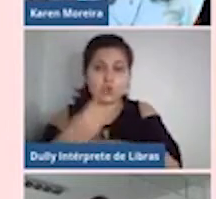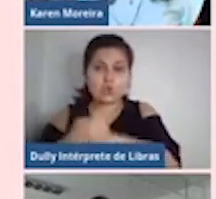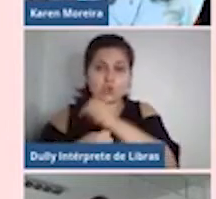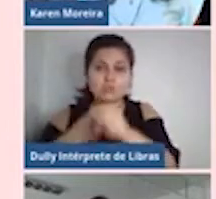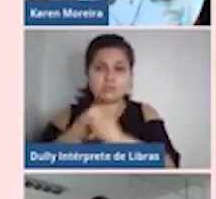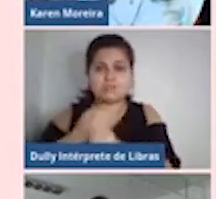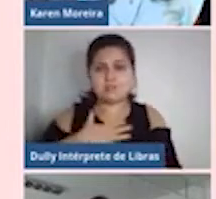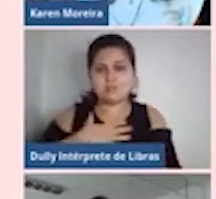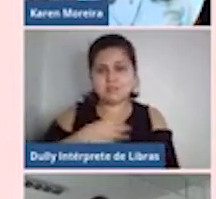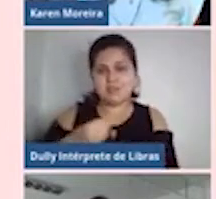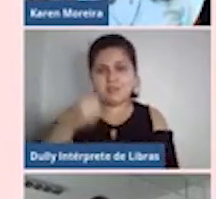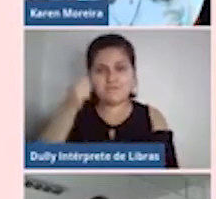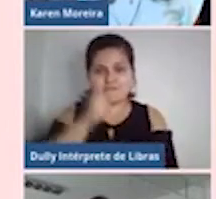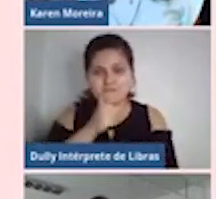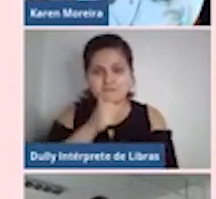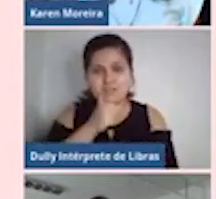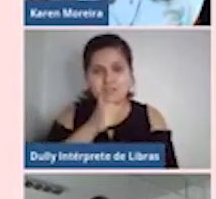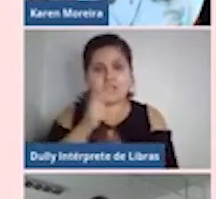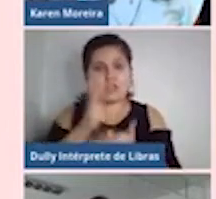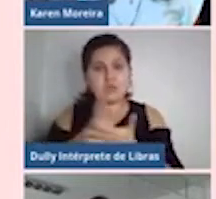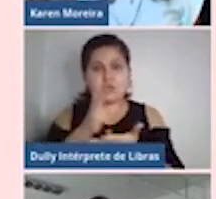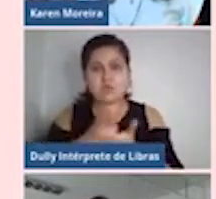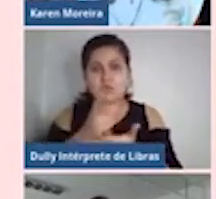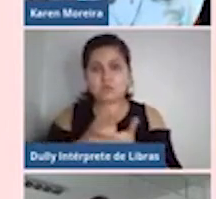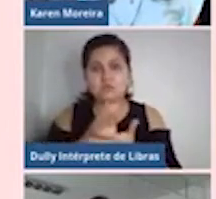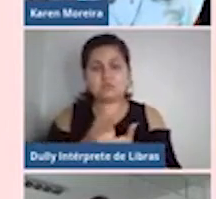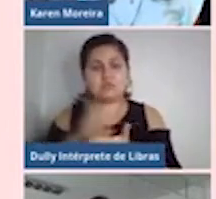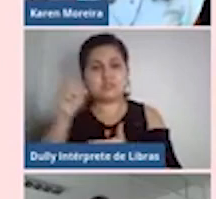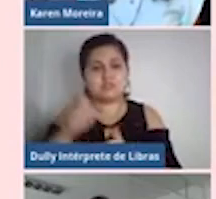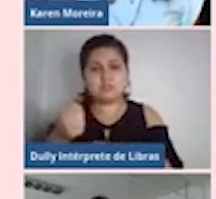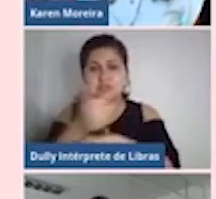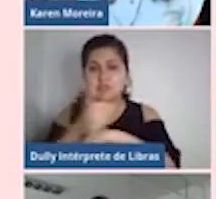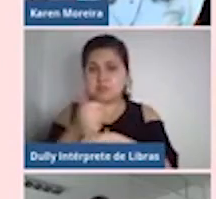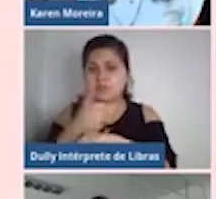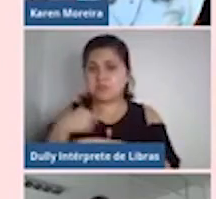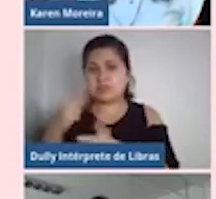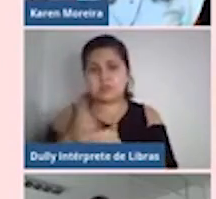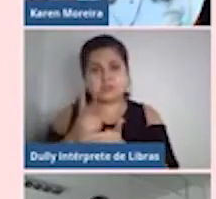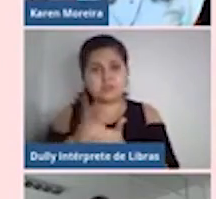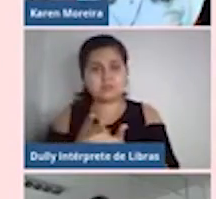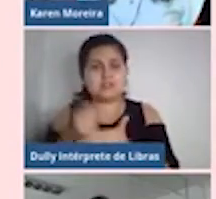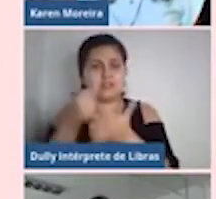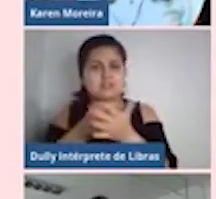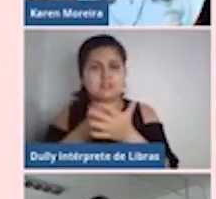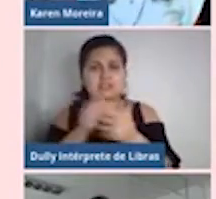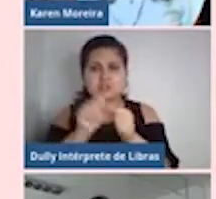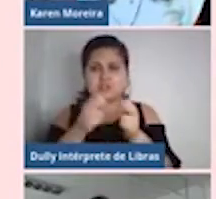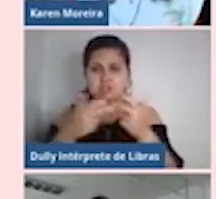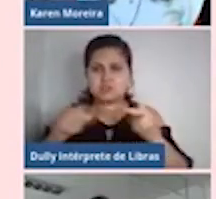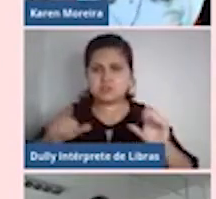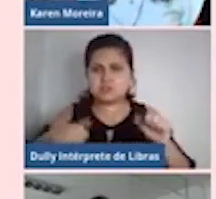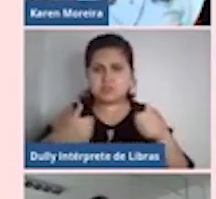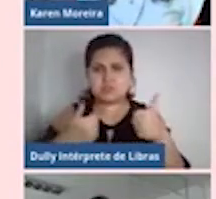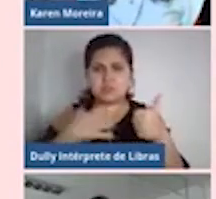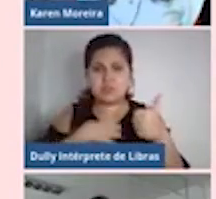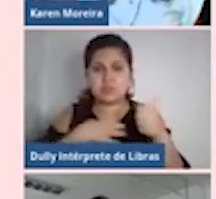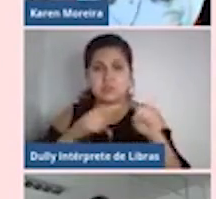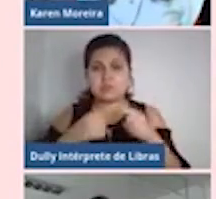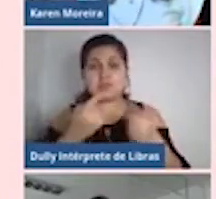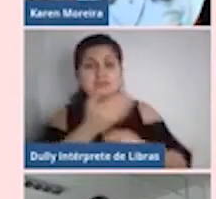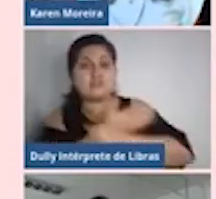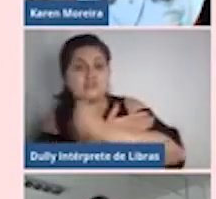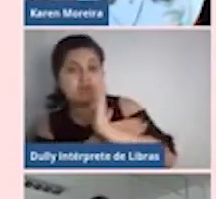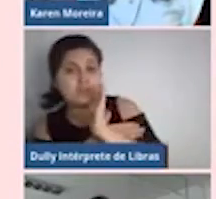E mesmo assim, continuei sendo a profissional que eu sempre fui, tentando fazer as coisas da melhor forma, mas tinha viagem,